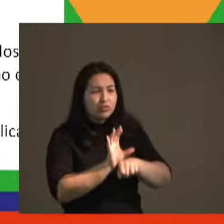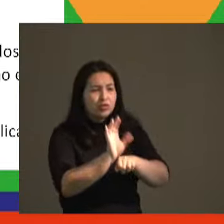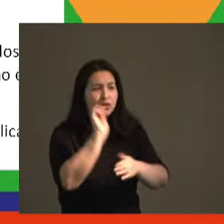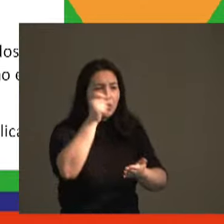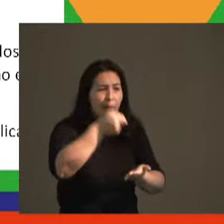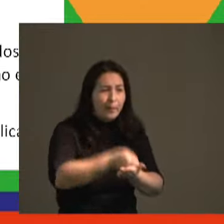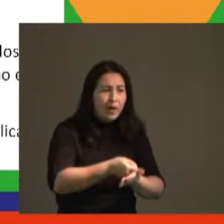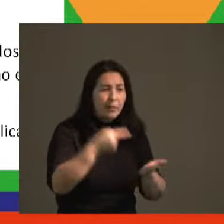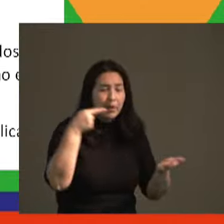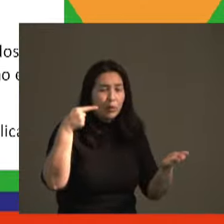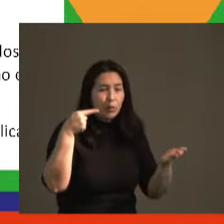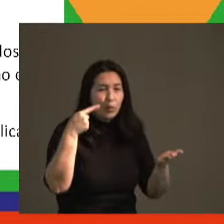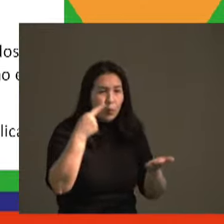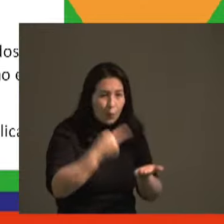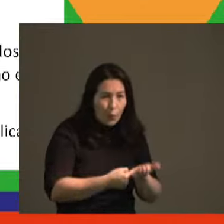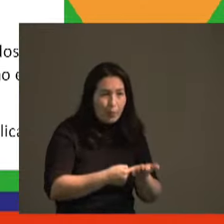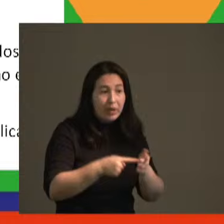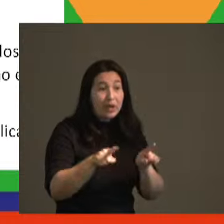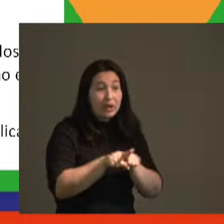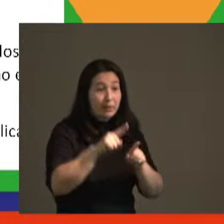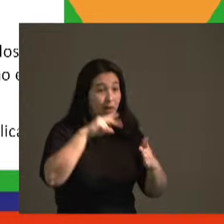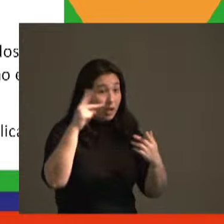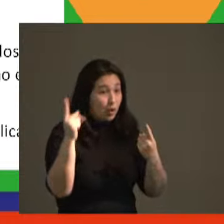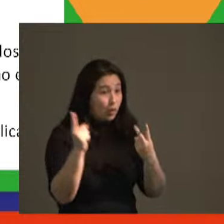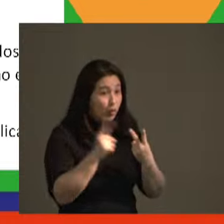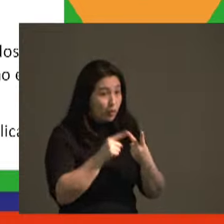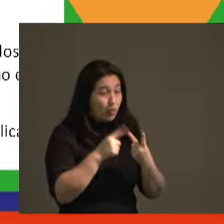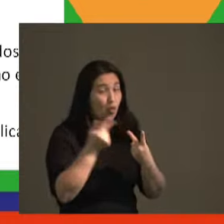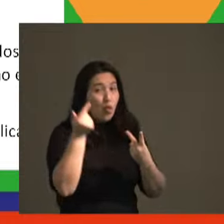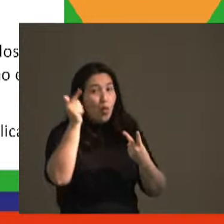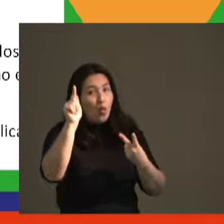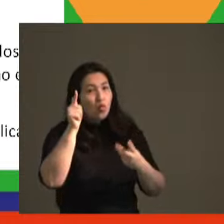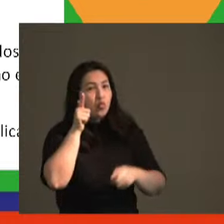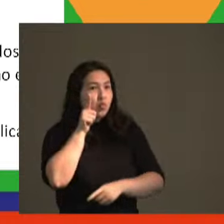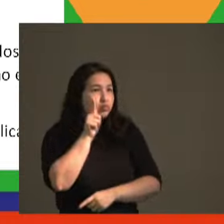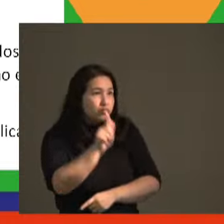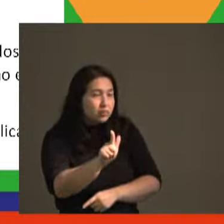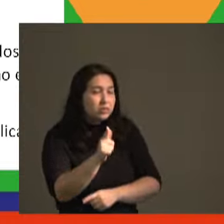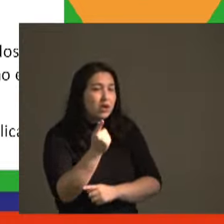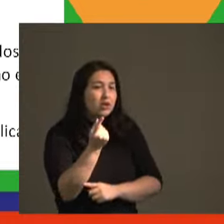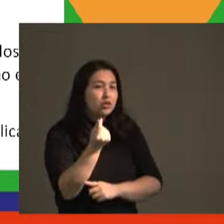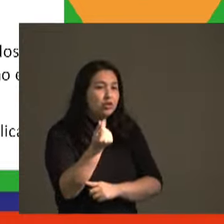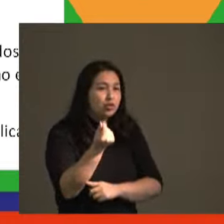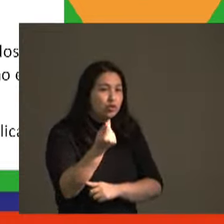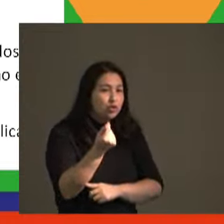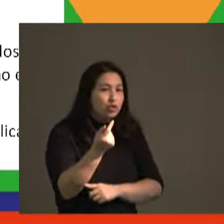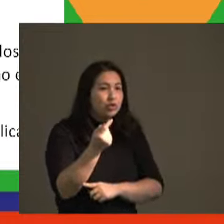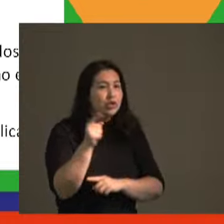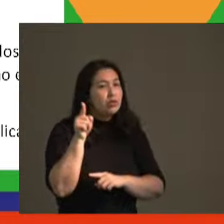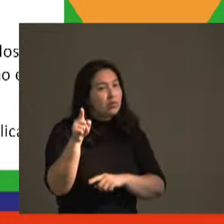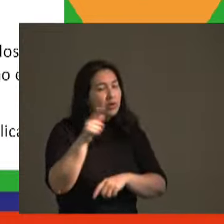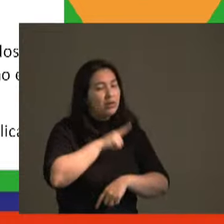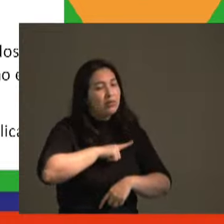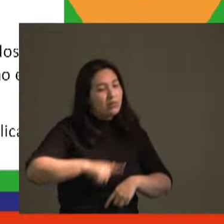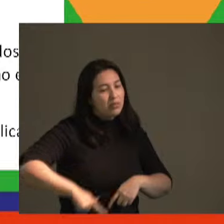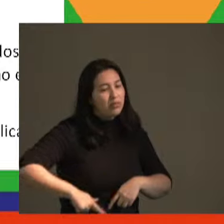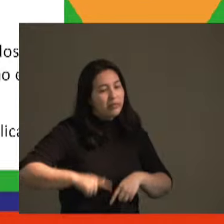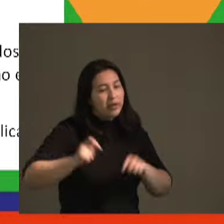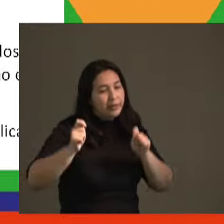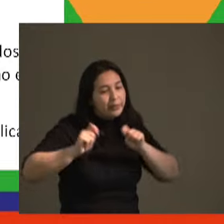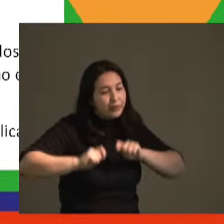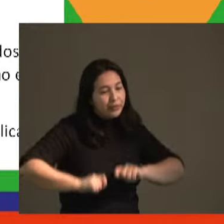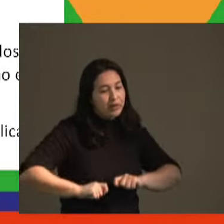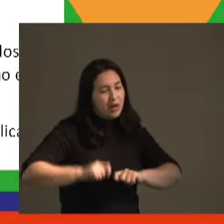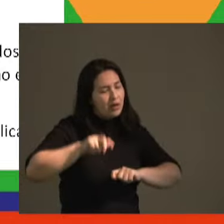pagamento fixados anualmente, e 2. Outras fontes de recursos destinadas pela União ou por estados, municípios, Distrito Federal